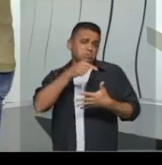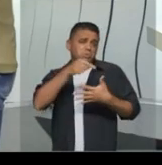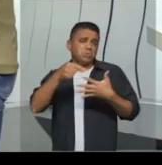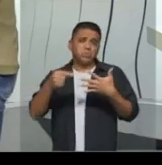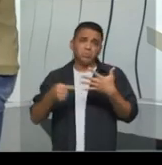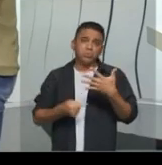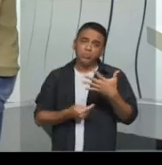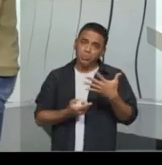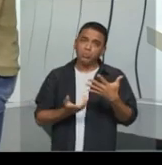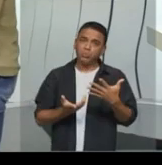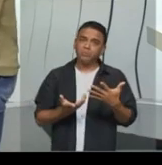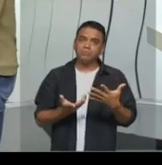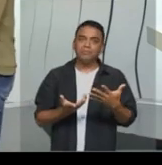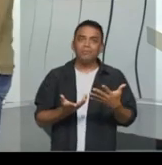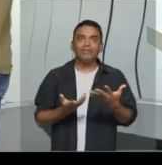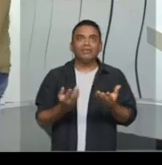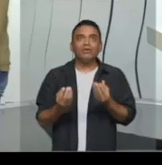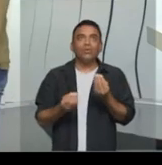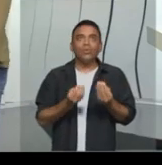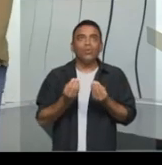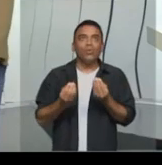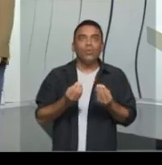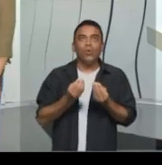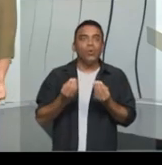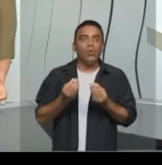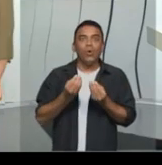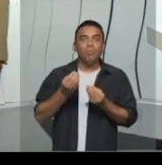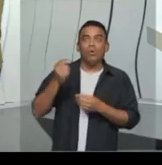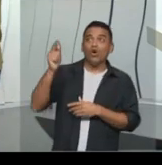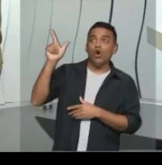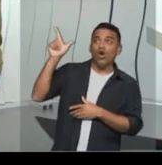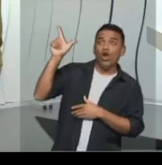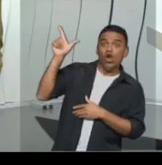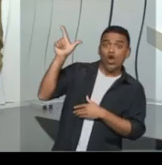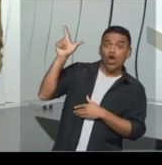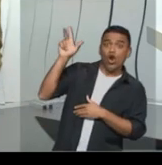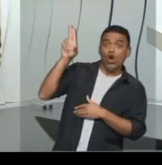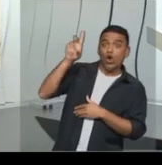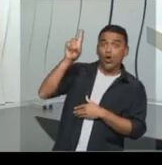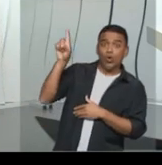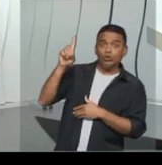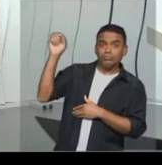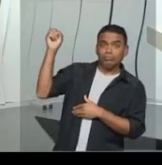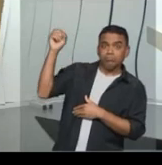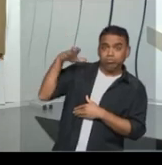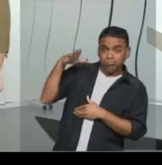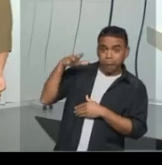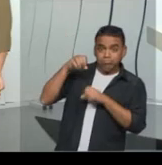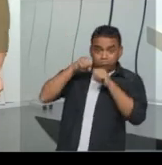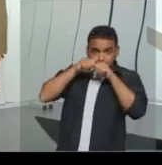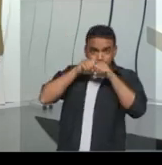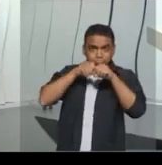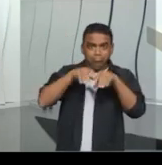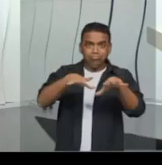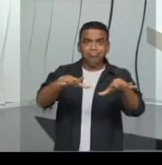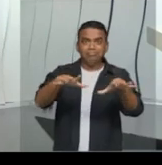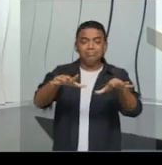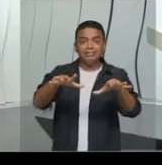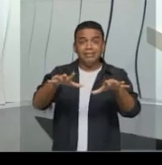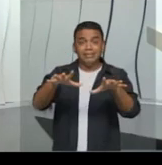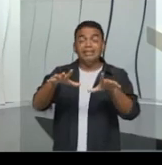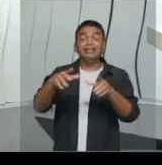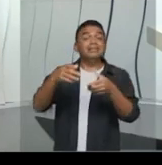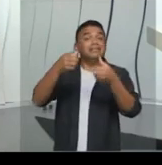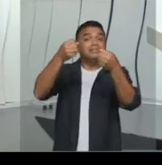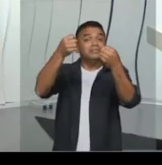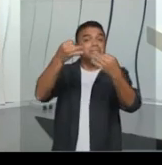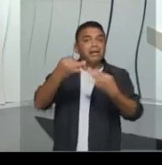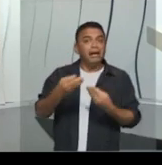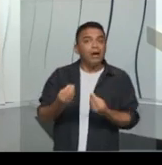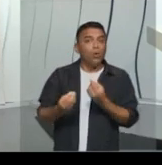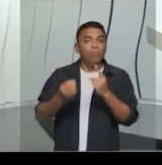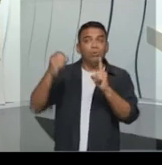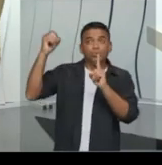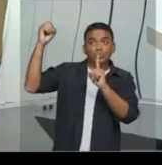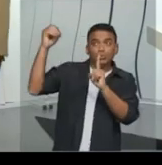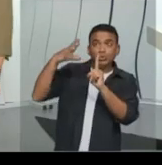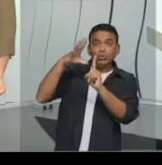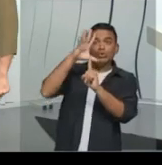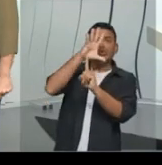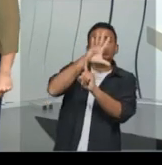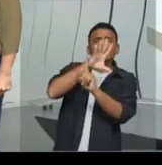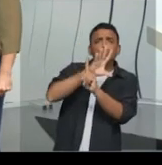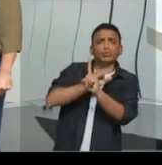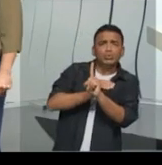também revisar como se dá a propagação da luz, explicar como são formadas as sombras, explicar como os